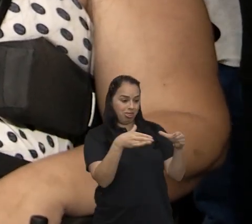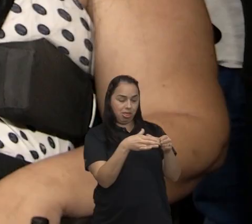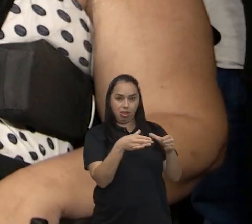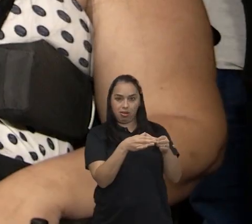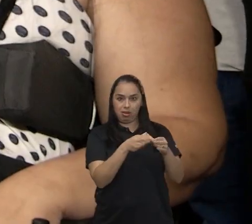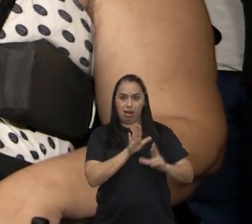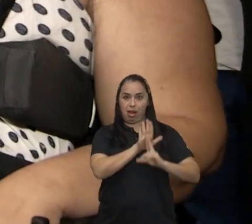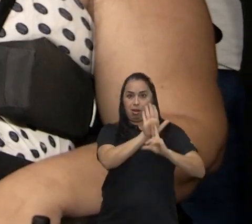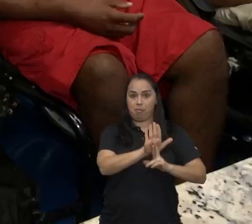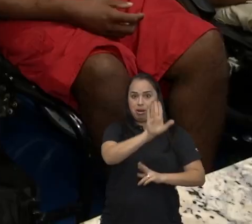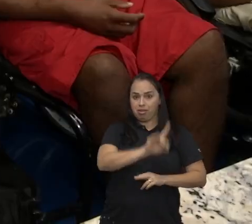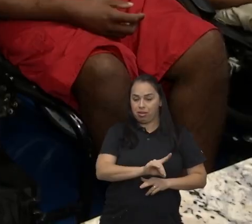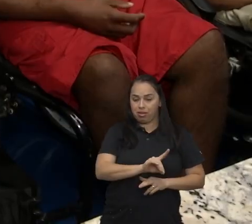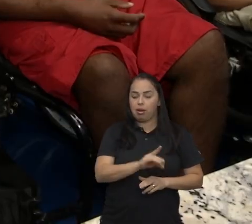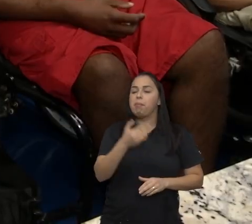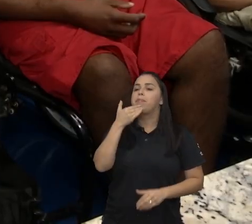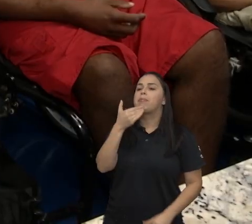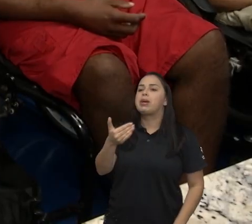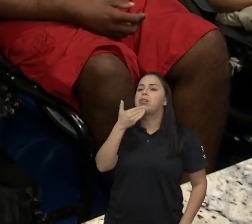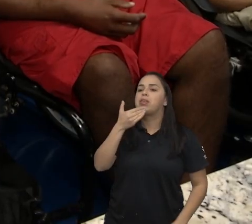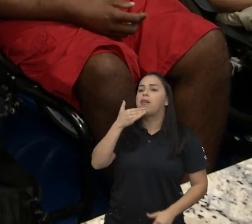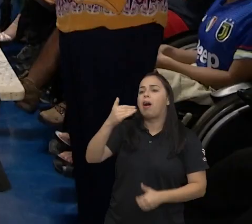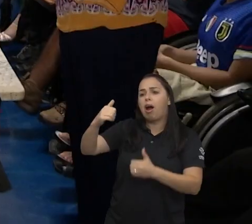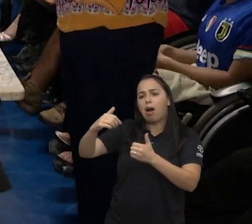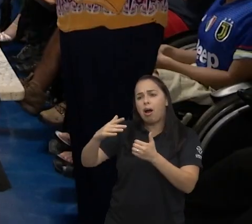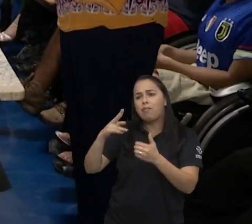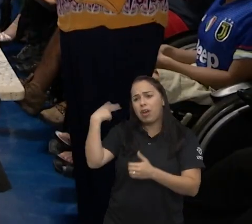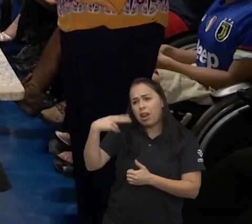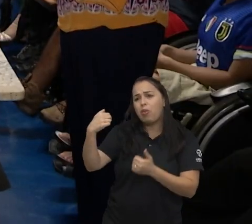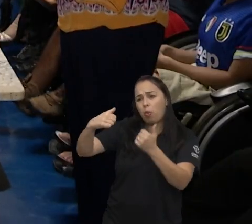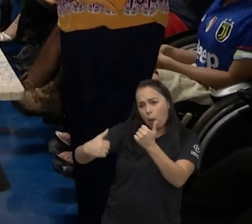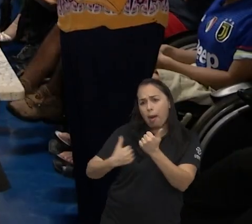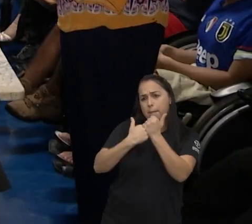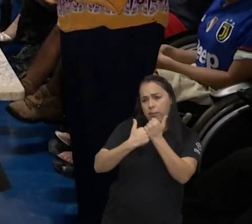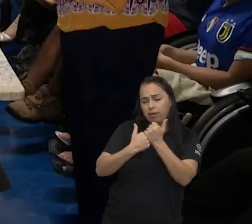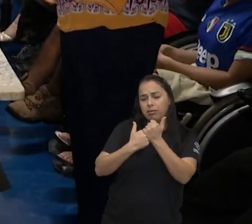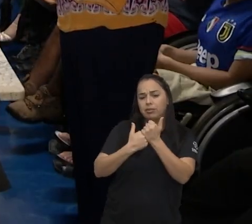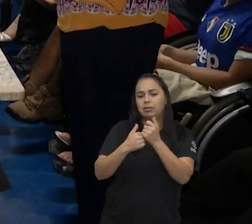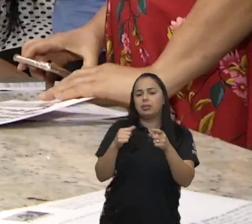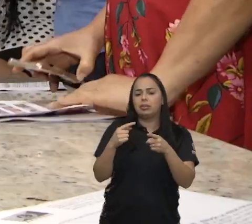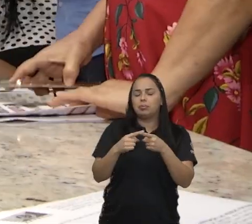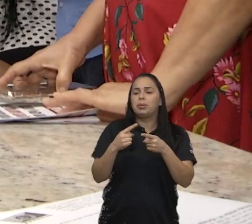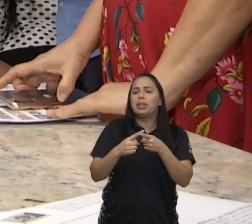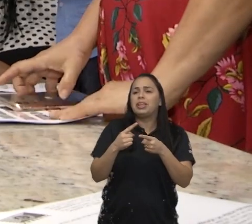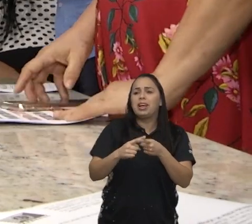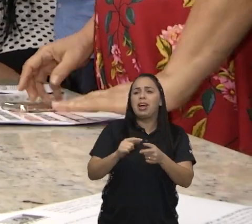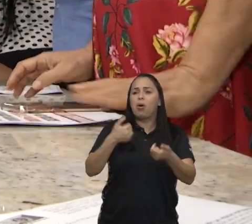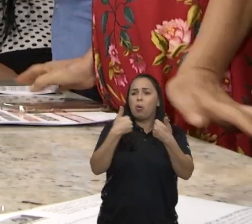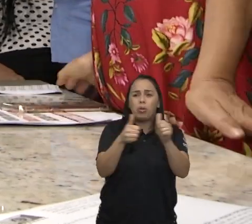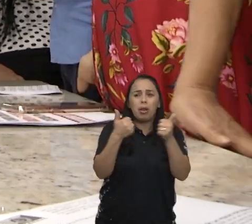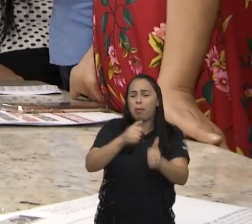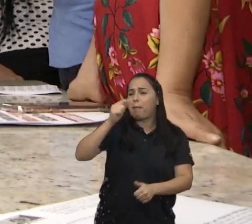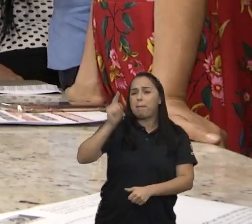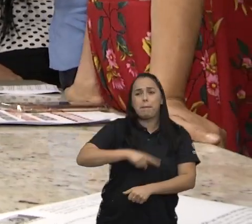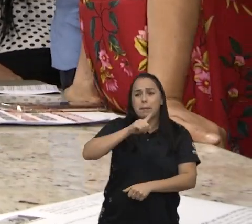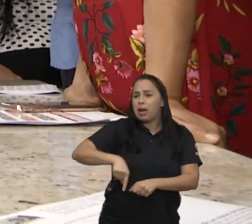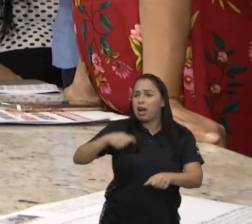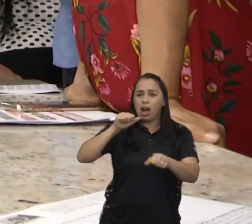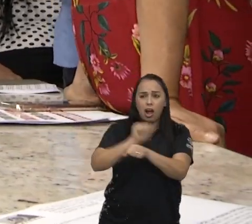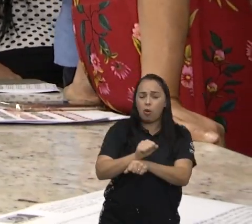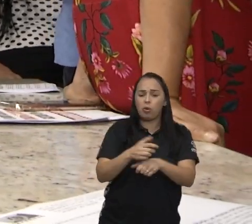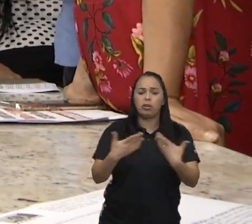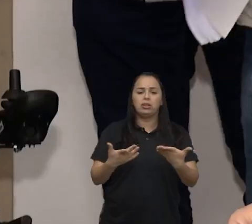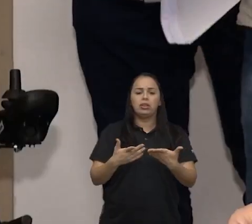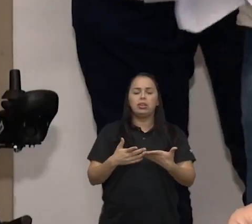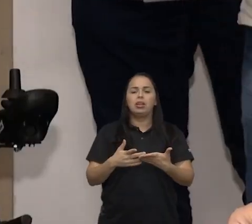das Pessoas com Deficiência e Familiares pediram apoio dos parlamentares em função do possível corte no serviço. De acordo